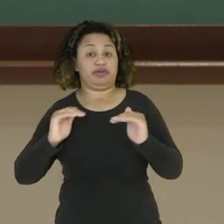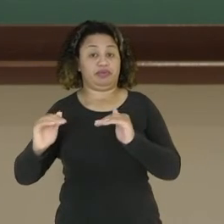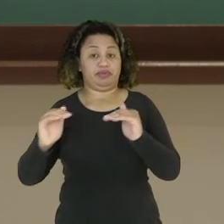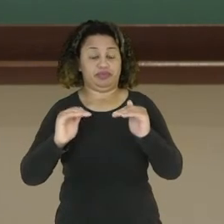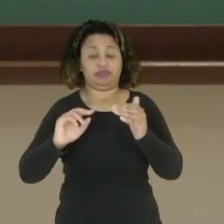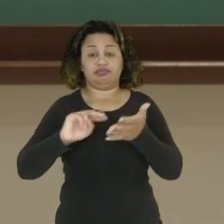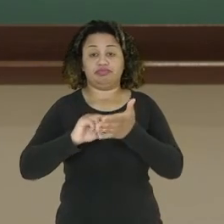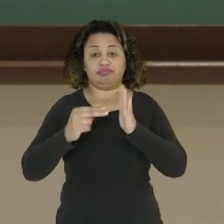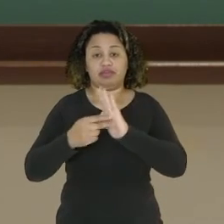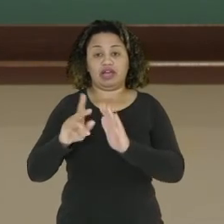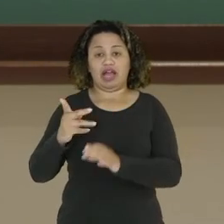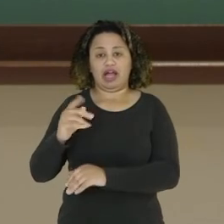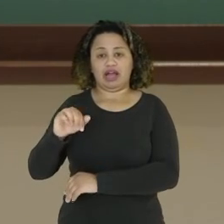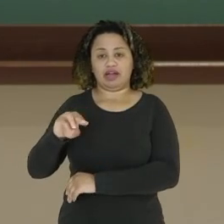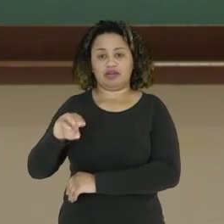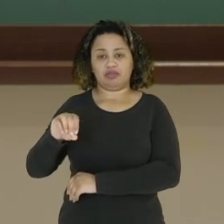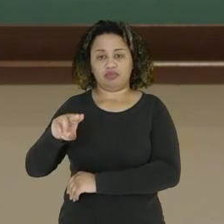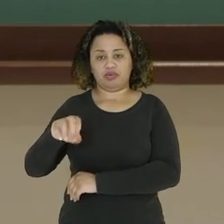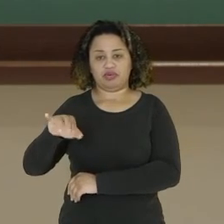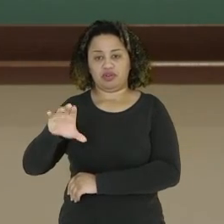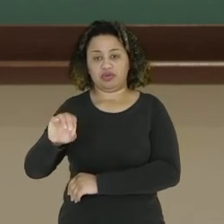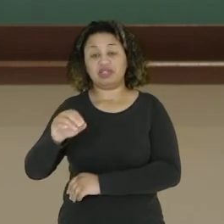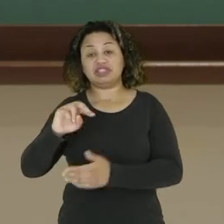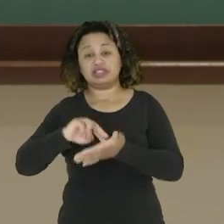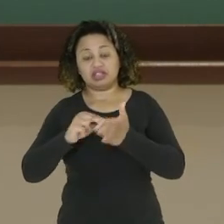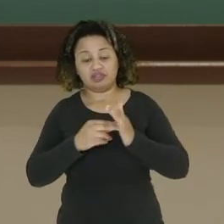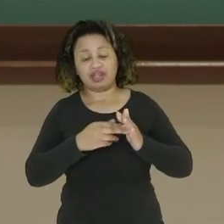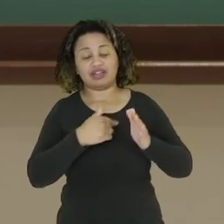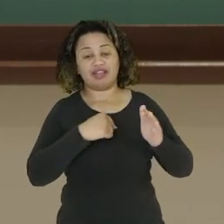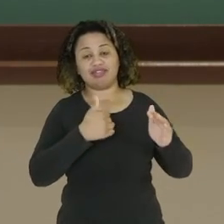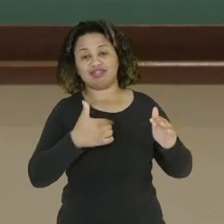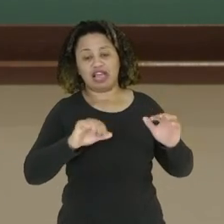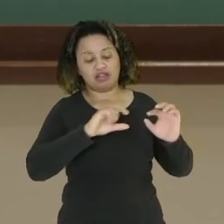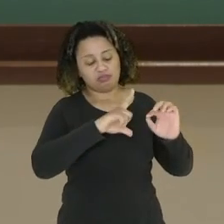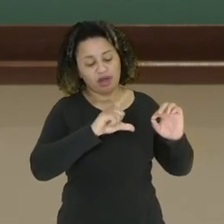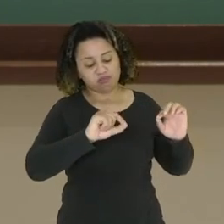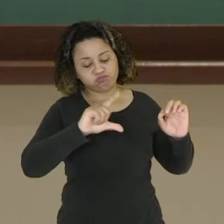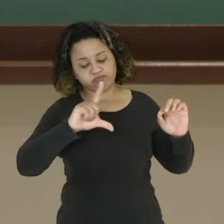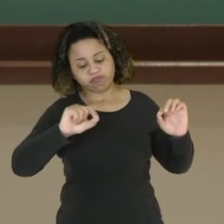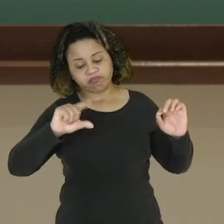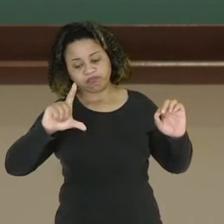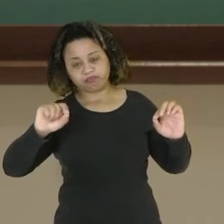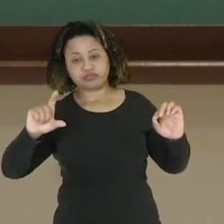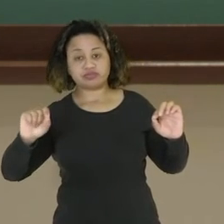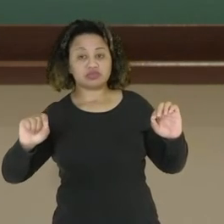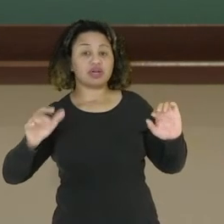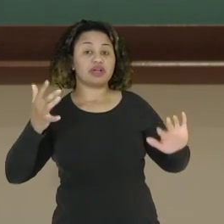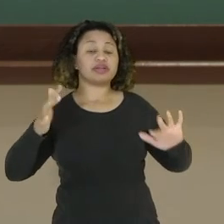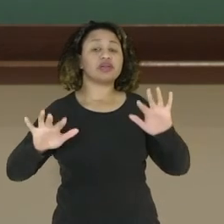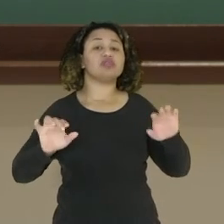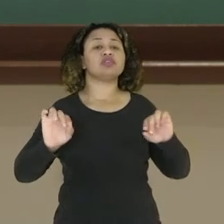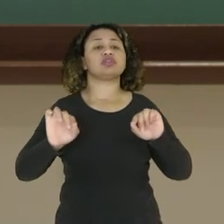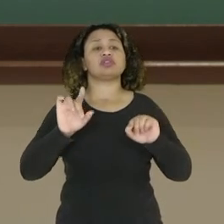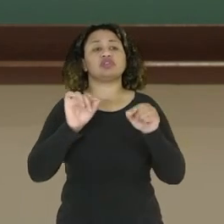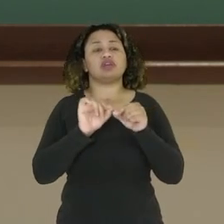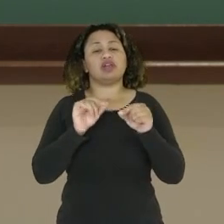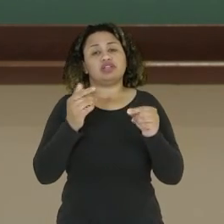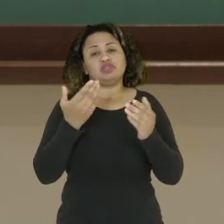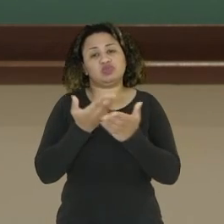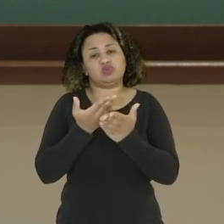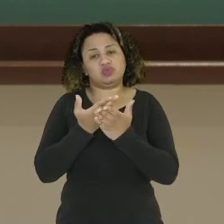barrigas. 15º, 15 barrigas e assim por diante. Beleza? Talvez você faça aula de música,